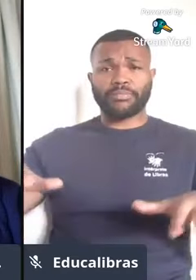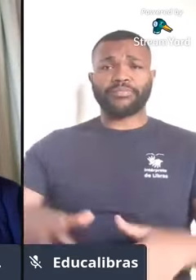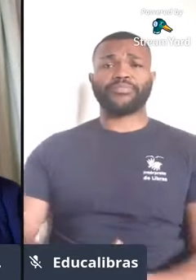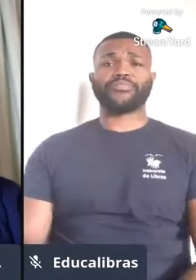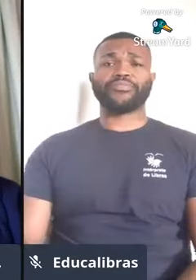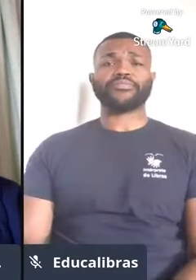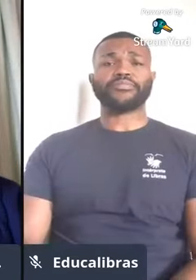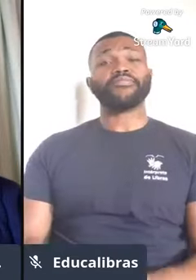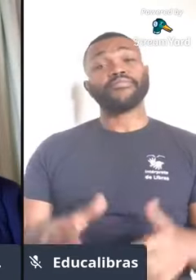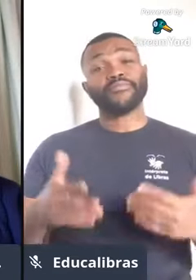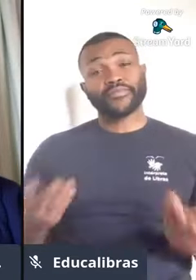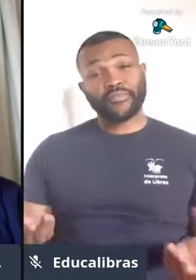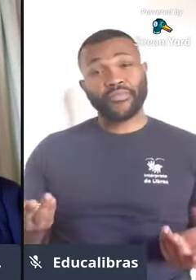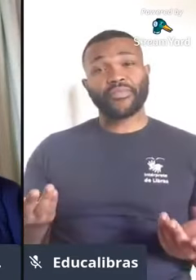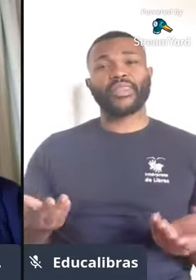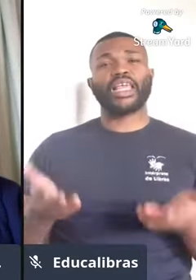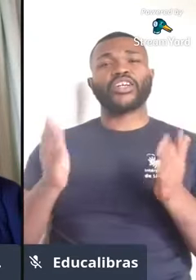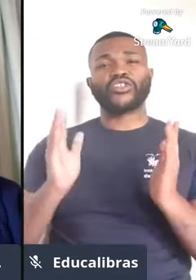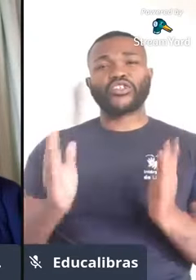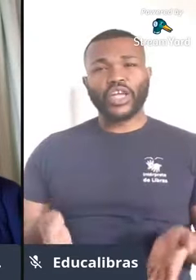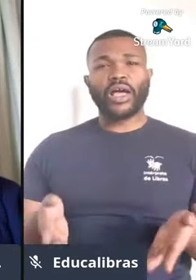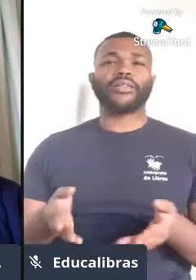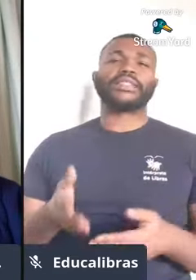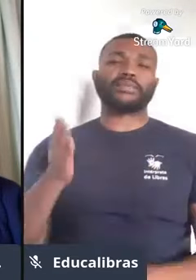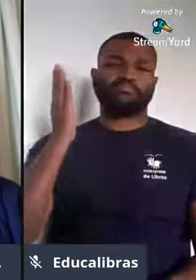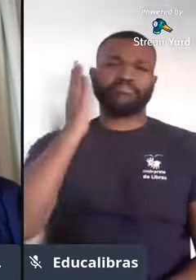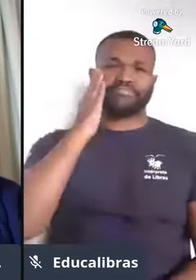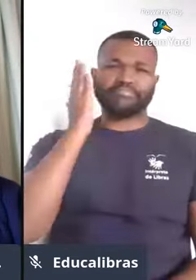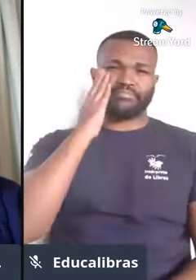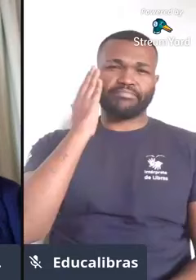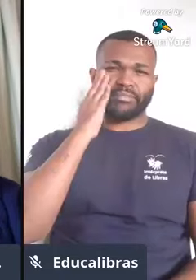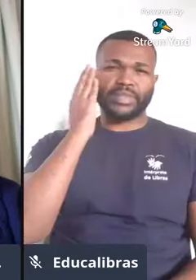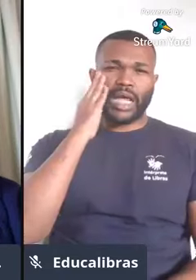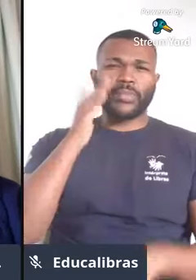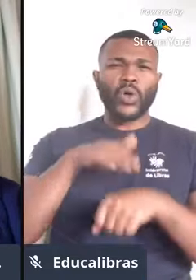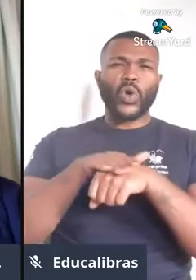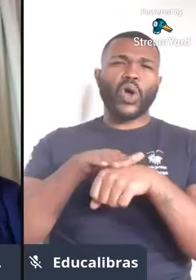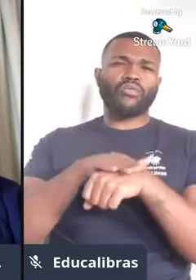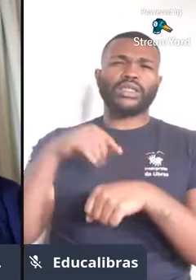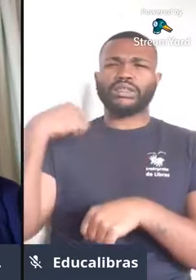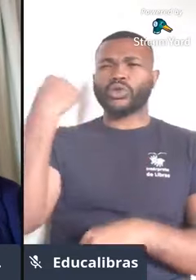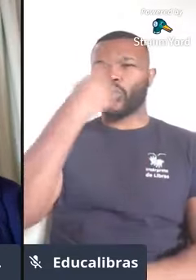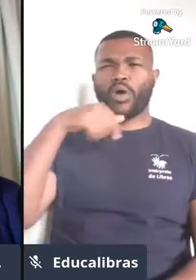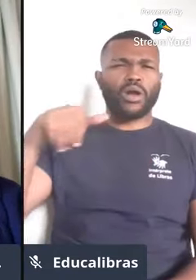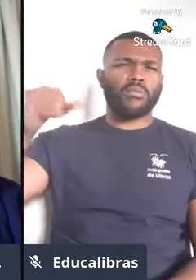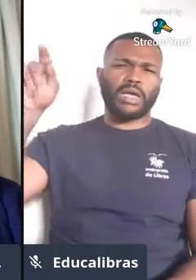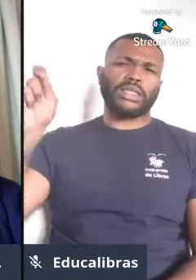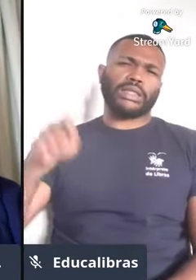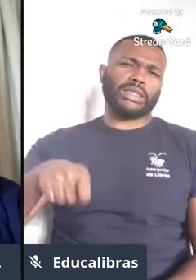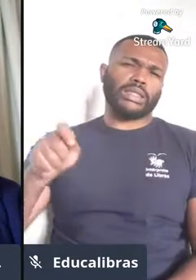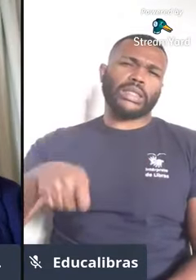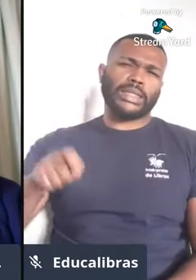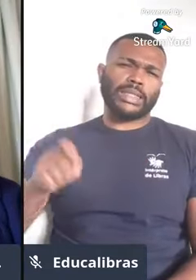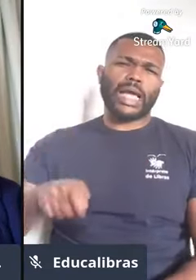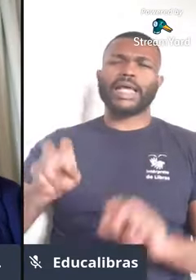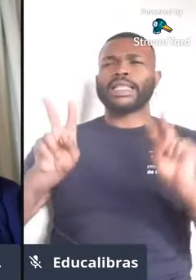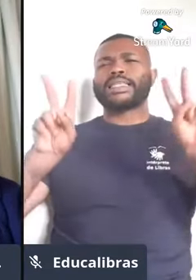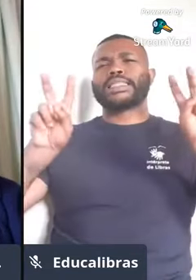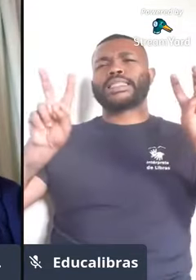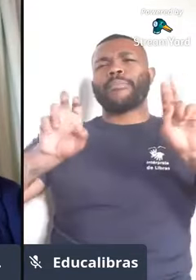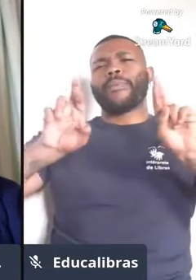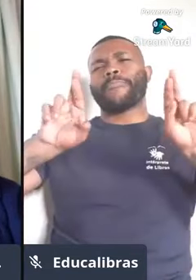Bom, como a gente já sabe, essa conversa podia durar mais uma hora, podia explorar qualquer um dos temas que a gente